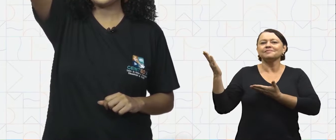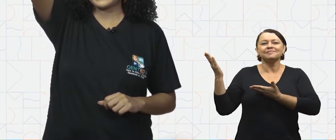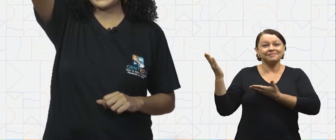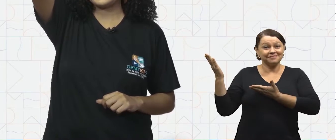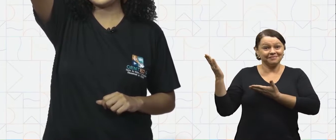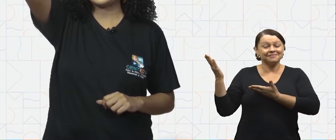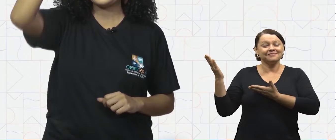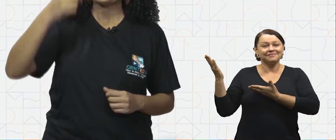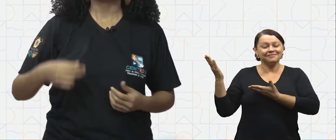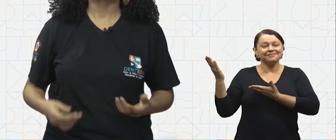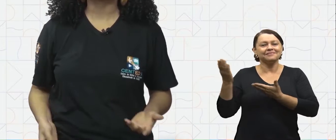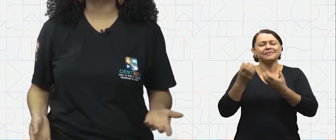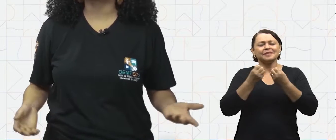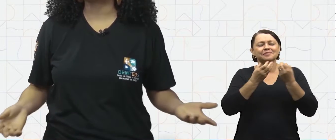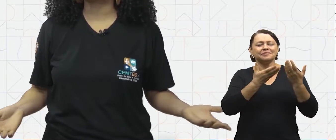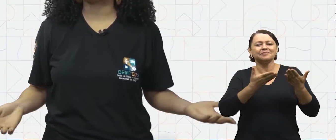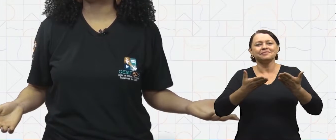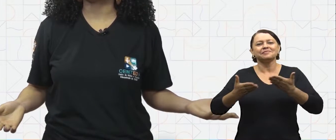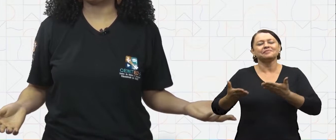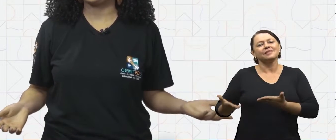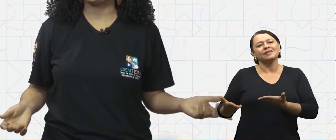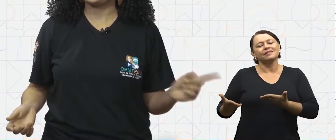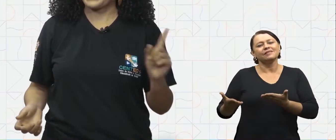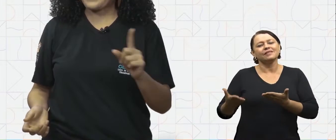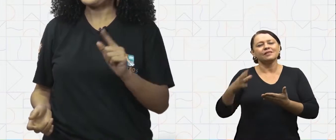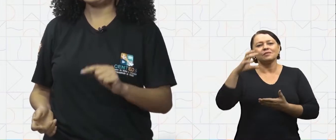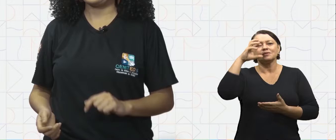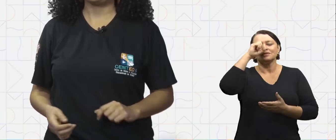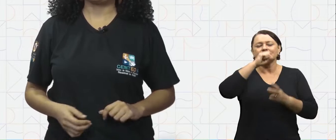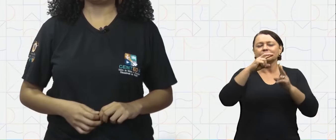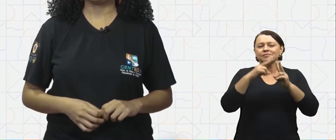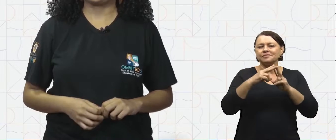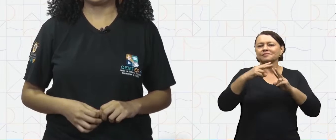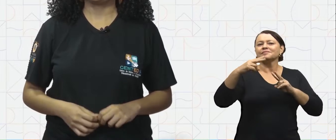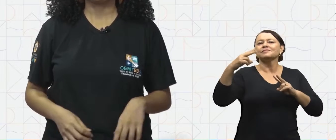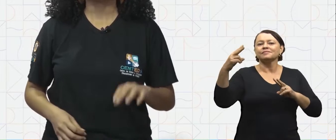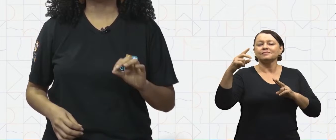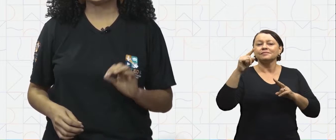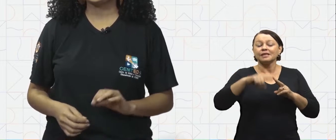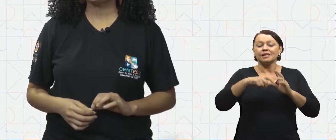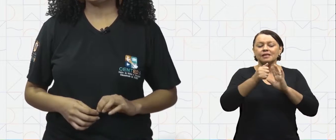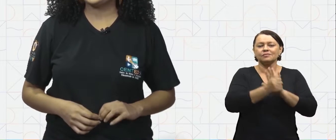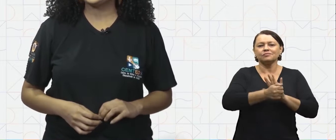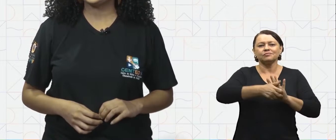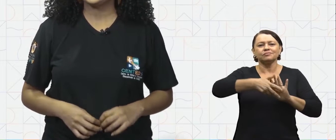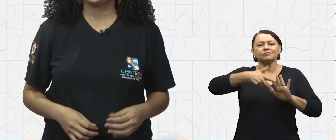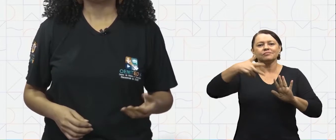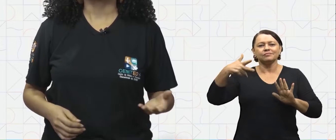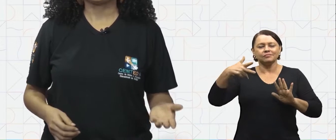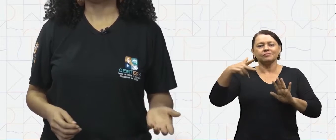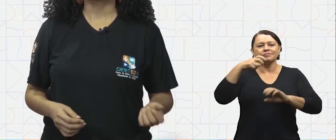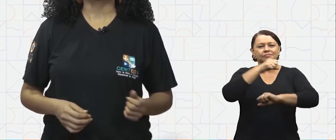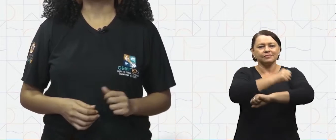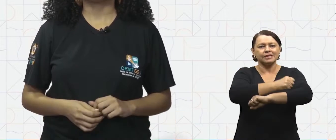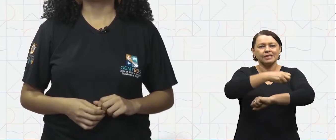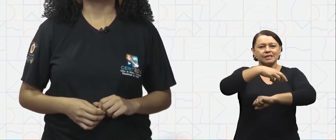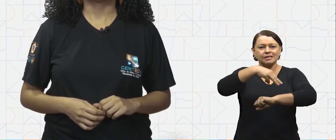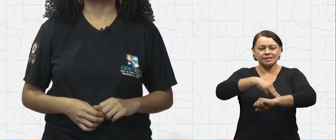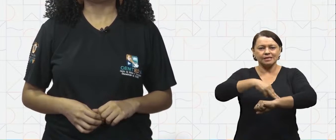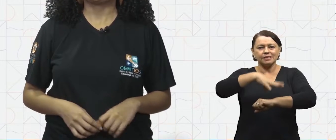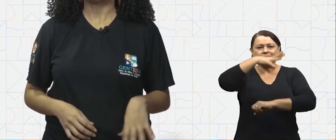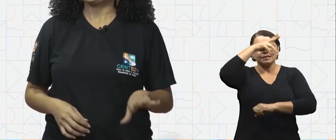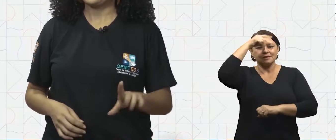surda é esse. Bem-vindo ao projeto Aprender Além da Escola, do Centro de Mídias e